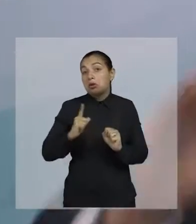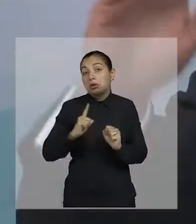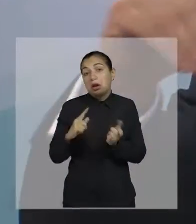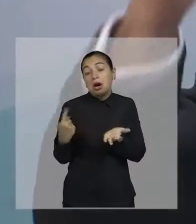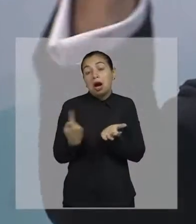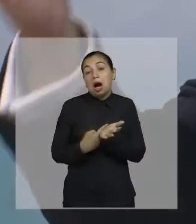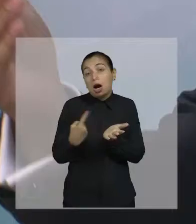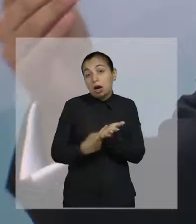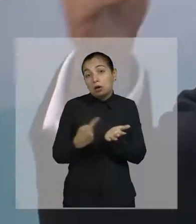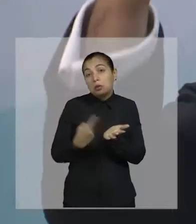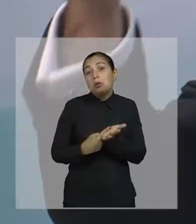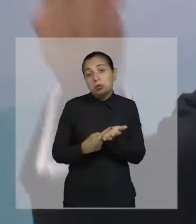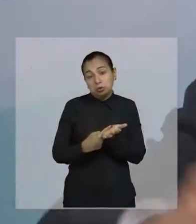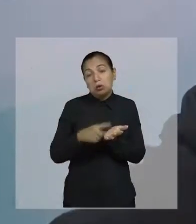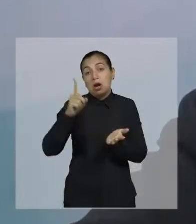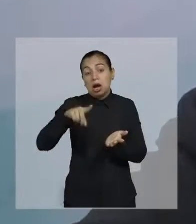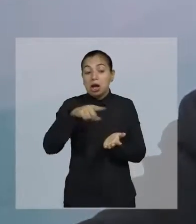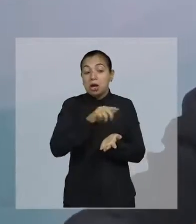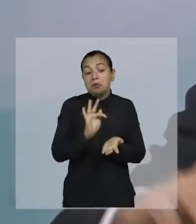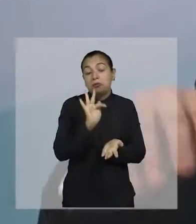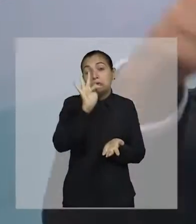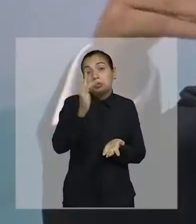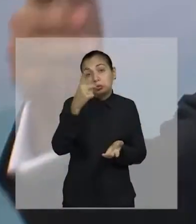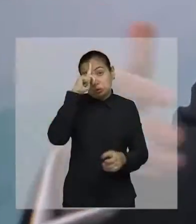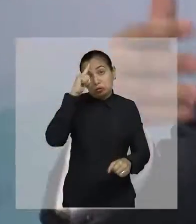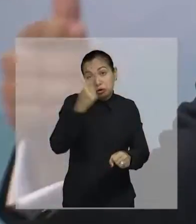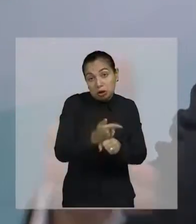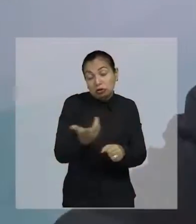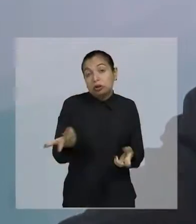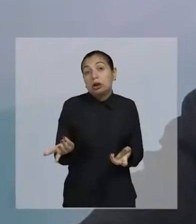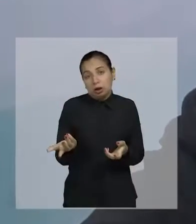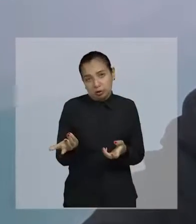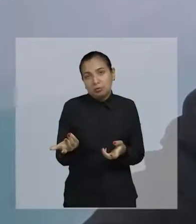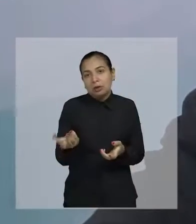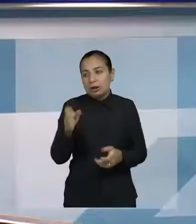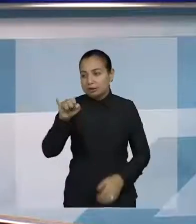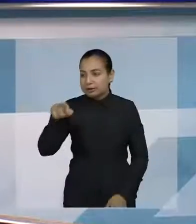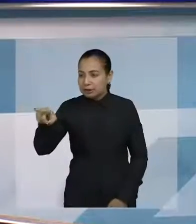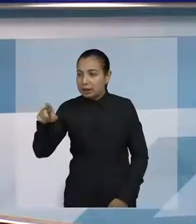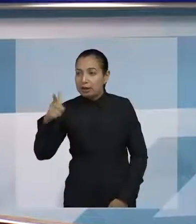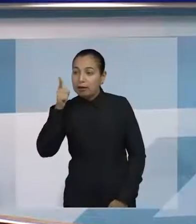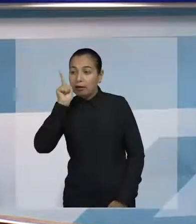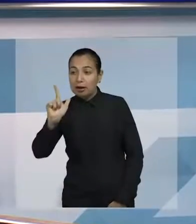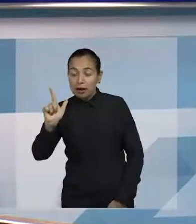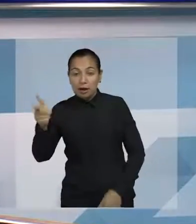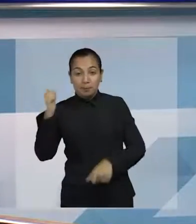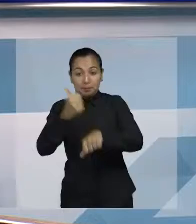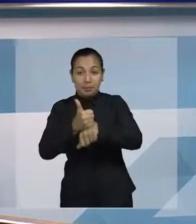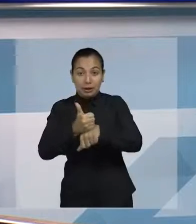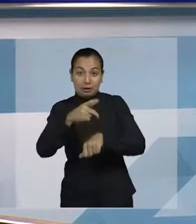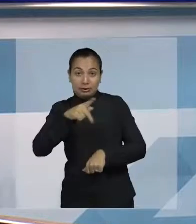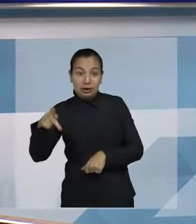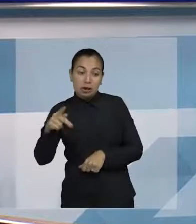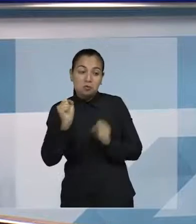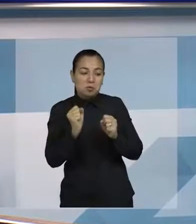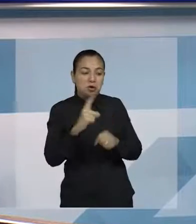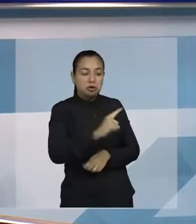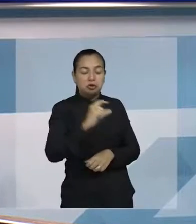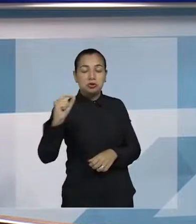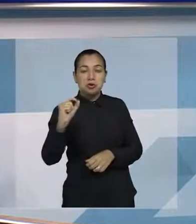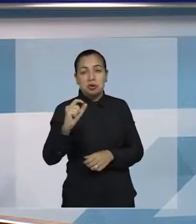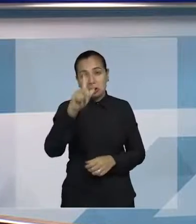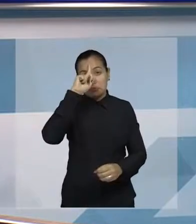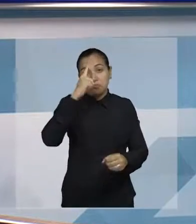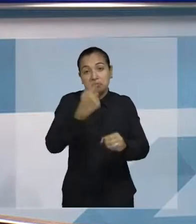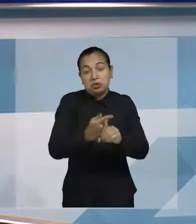acordo para gestão futura em alguém sendo eleito presidente da República. Ô, professor Roberto, a história tem nos mostrado